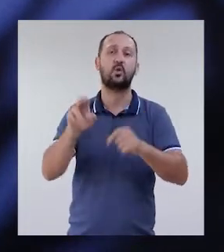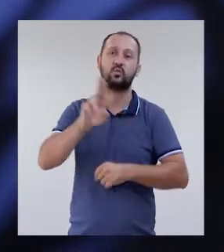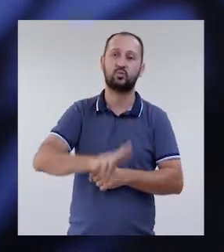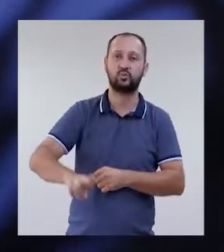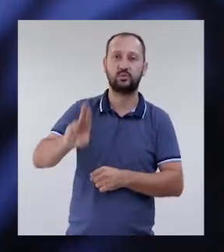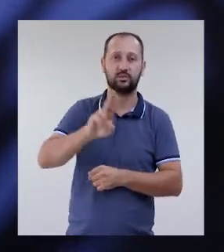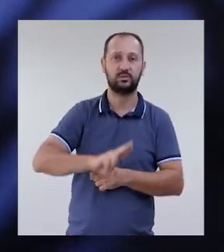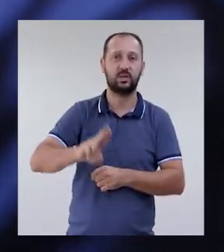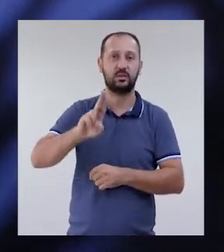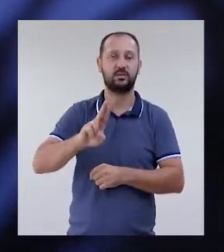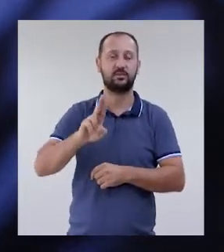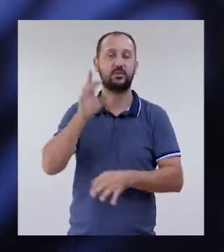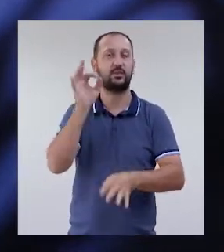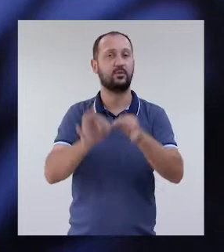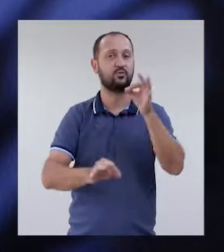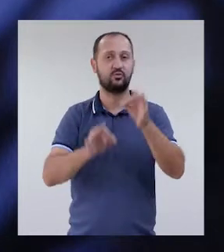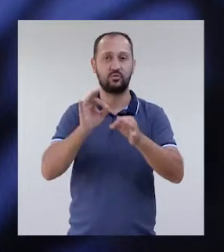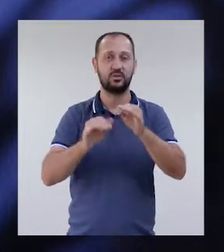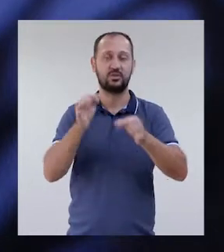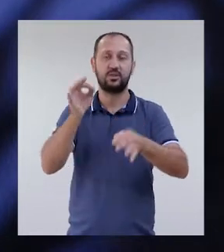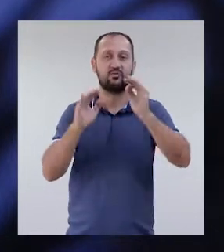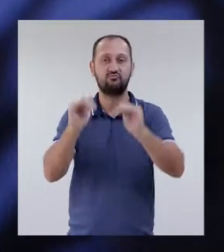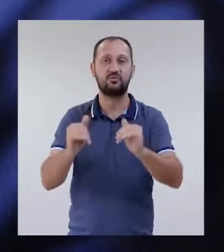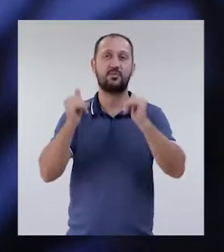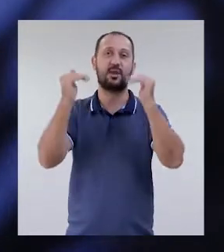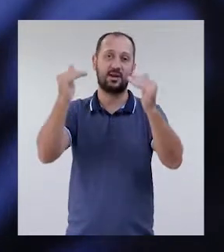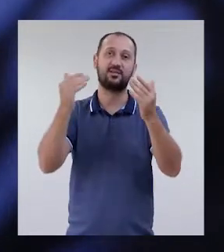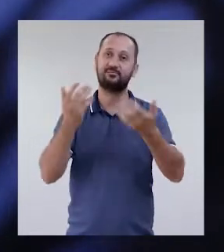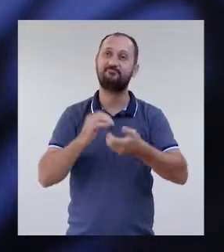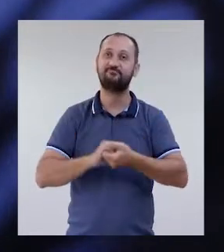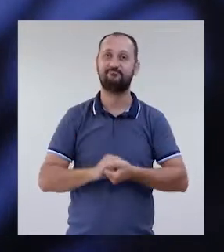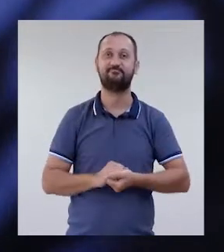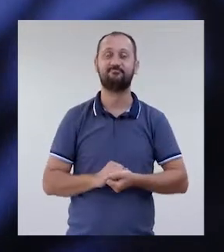ser aplicadas pelos juízes e desembargadores.